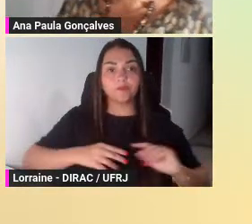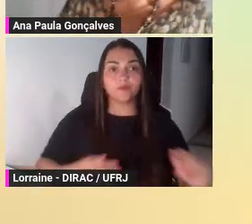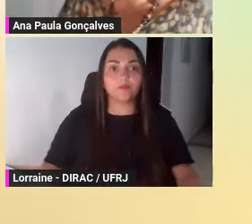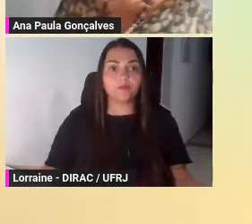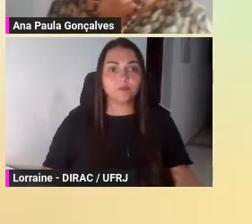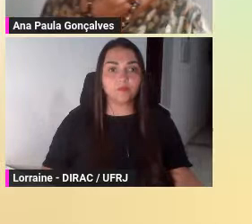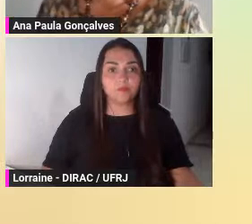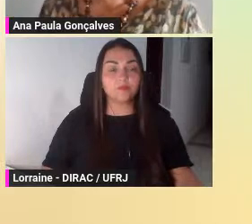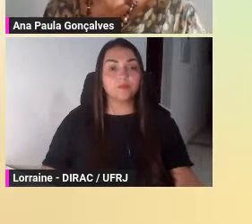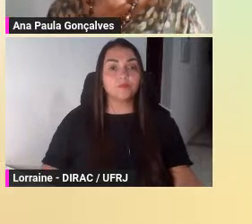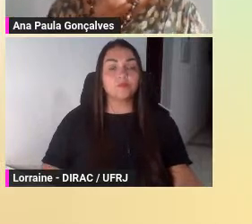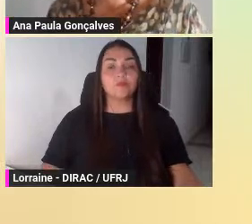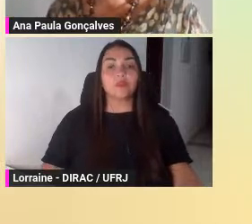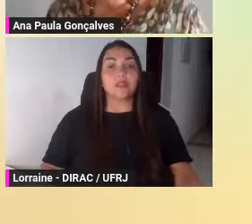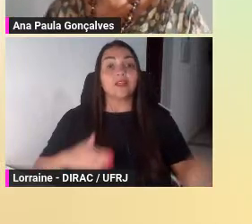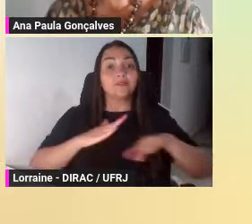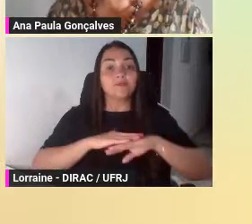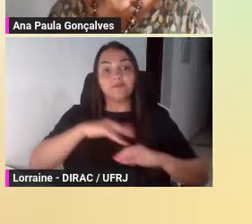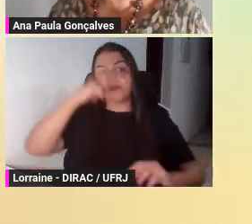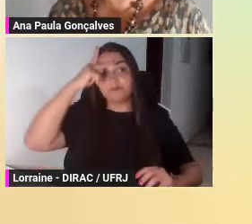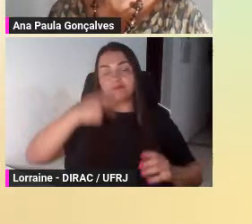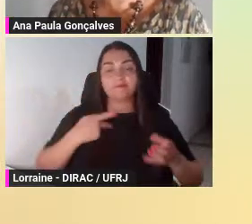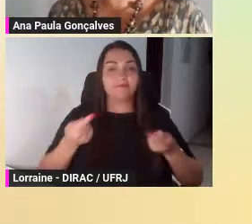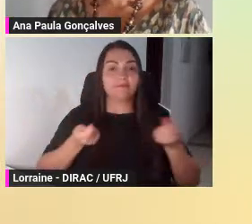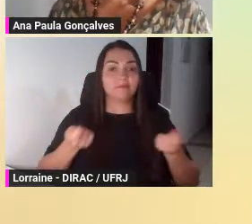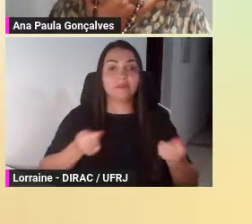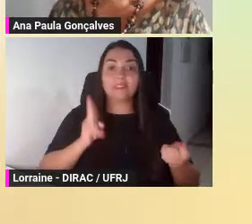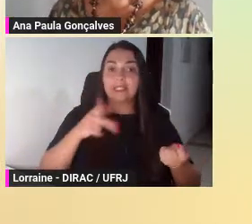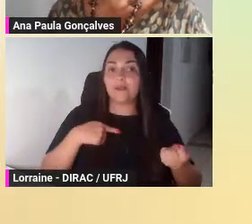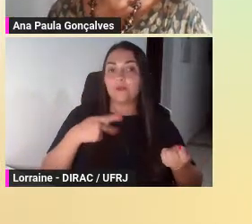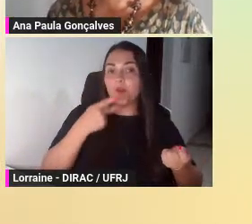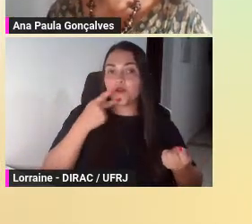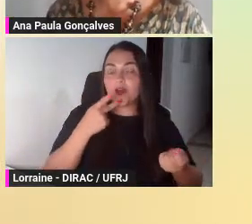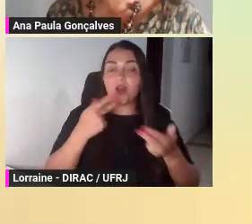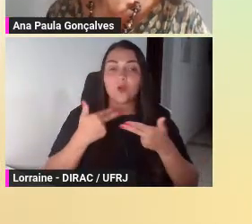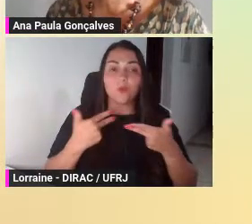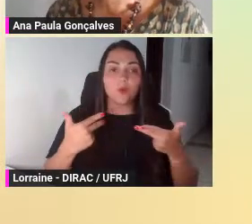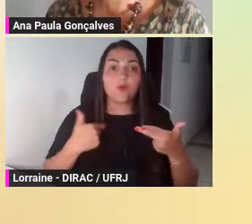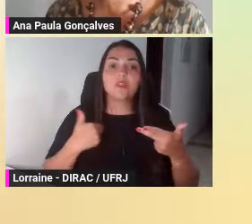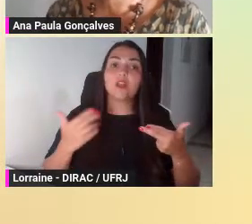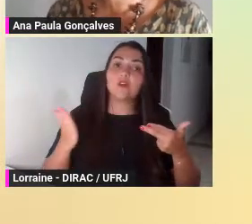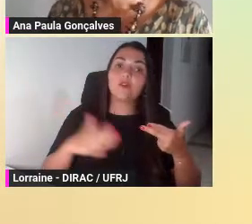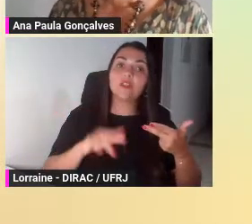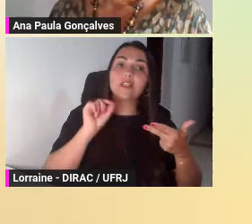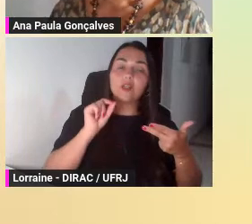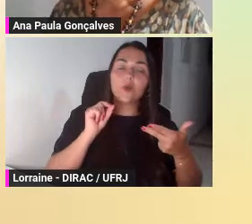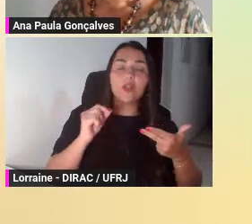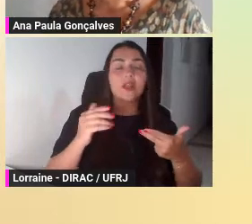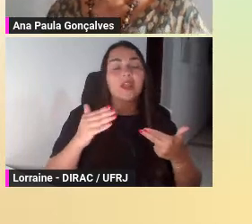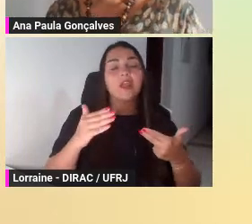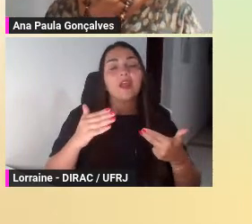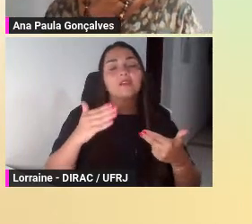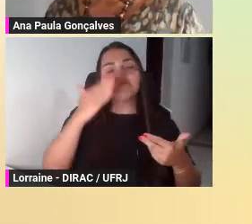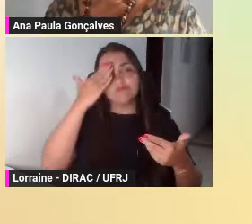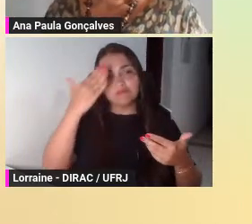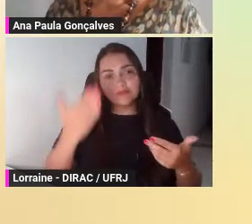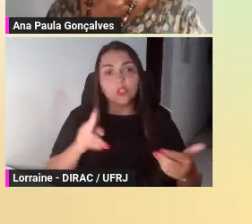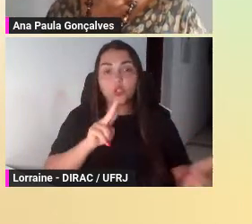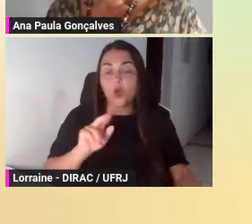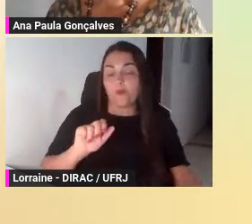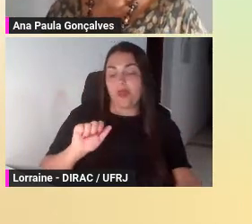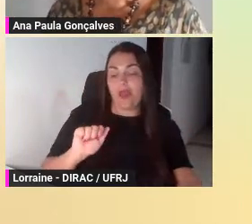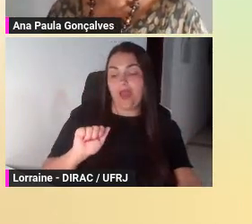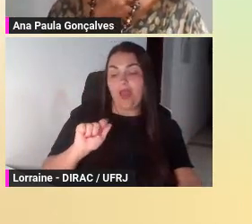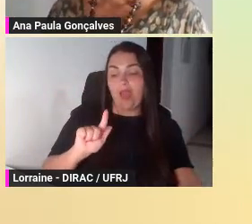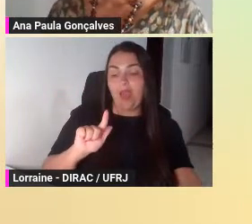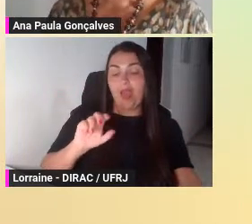Eu combinei comigo mesma que toda vez que eu fosse fazer uma fala, eu ia trazer essa saudação iorubá, que é agô. Agô